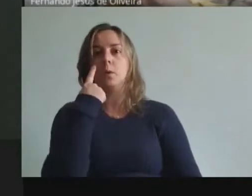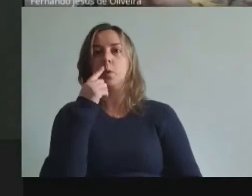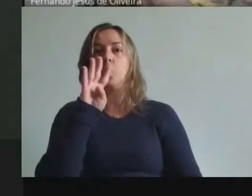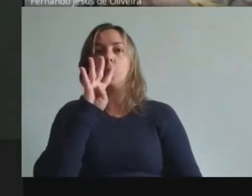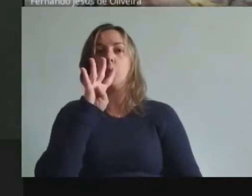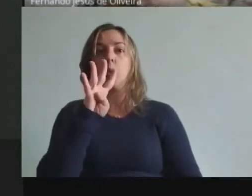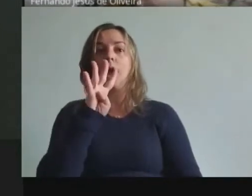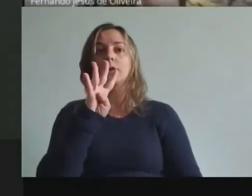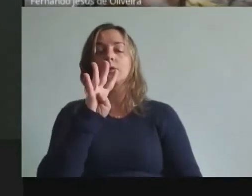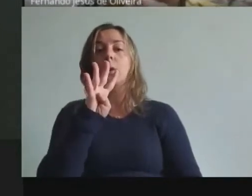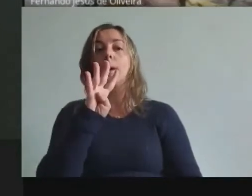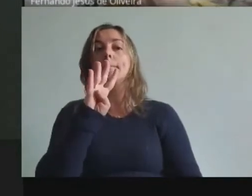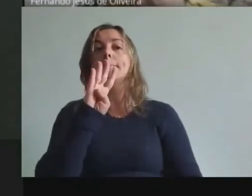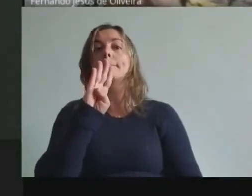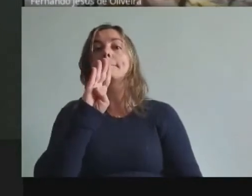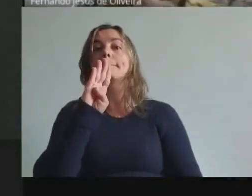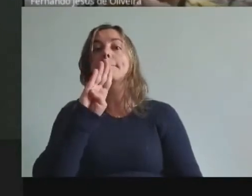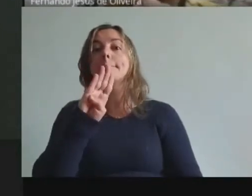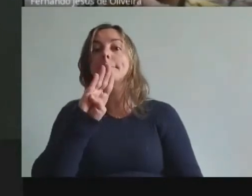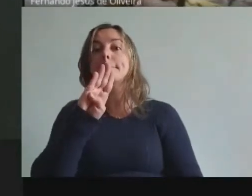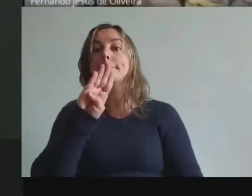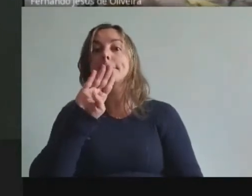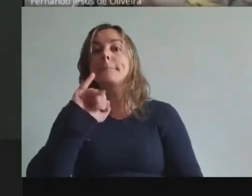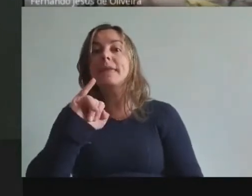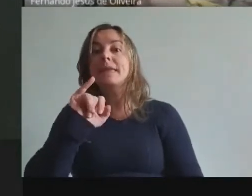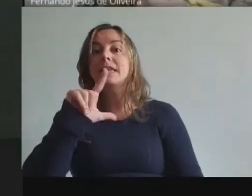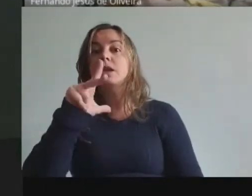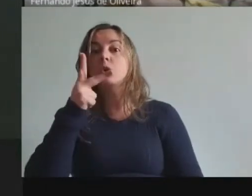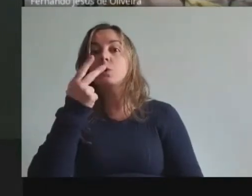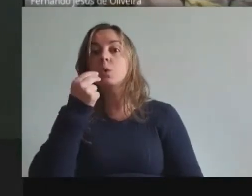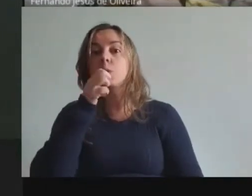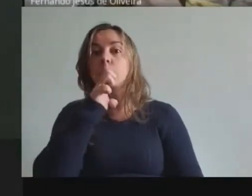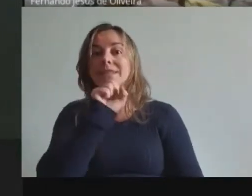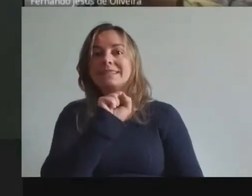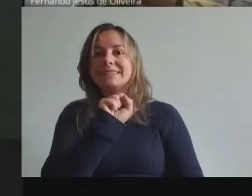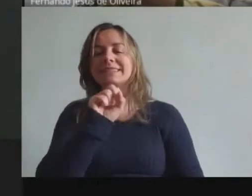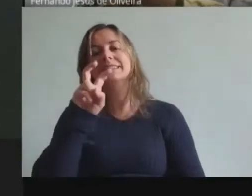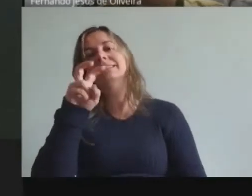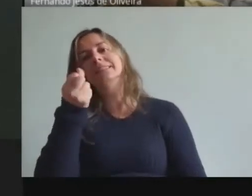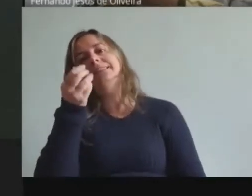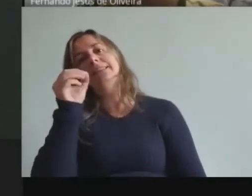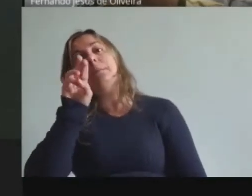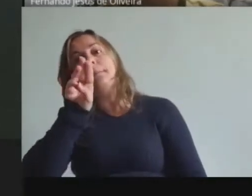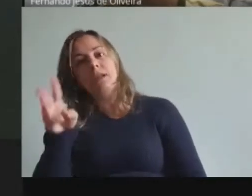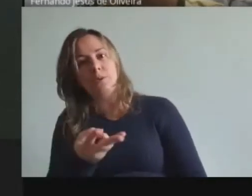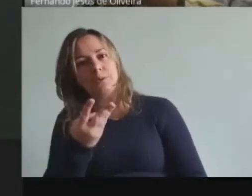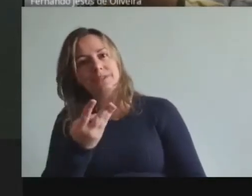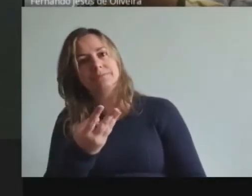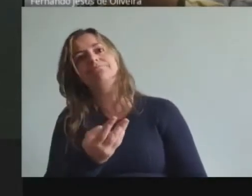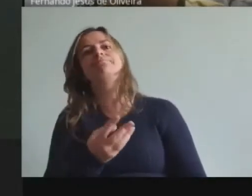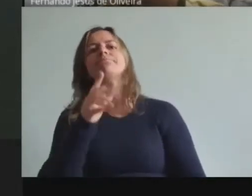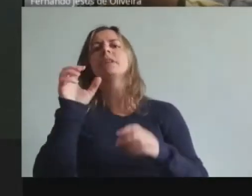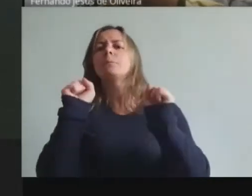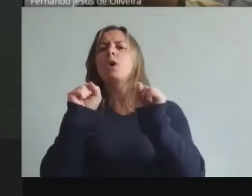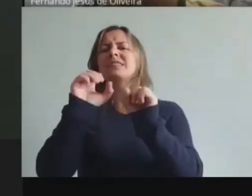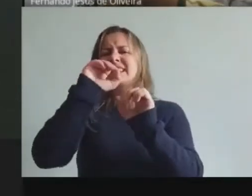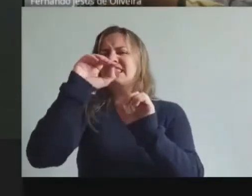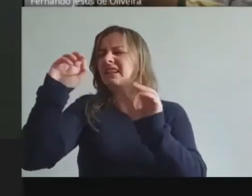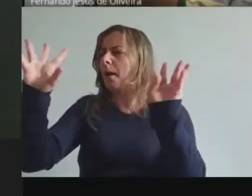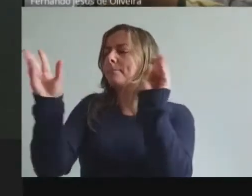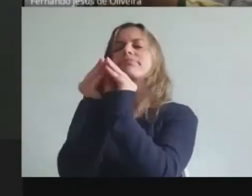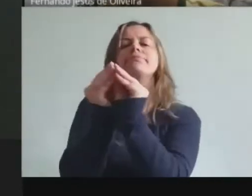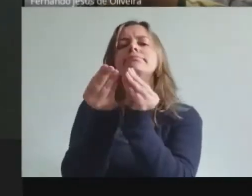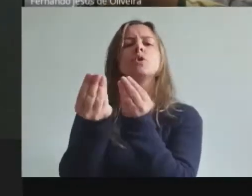é 4 bilhões, 560 milhões, né? Se eu quiser só tirar os zeros dele, eu posso escrever aqui, ó, tem